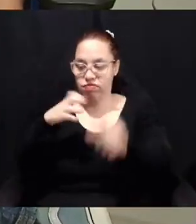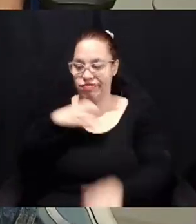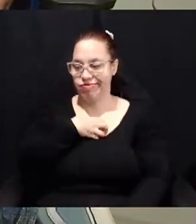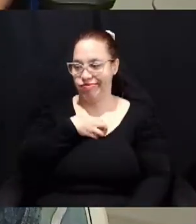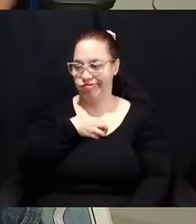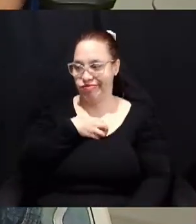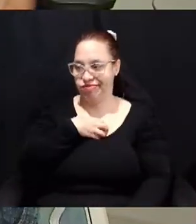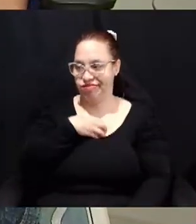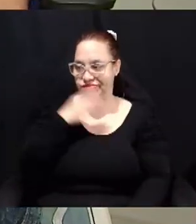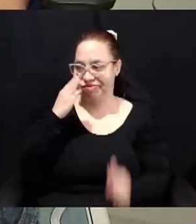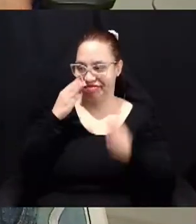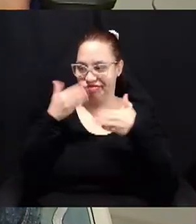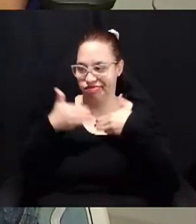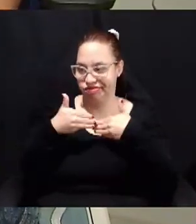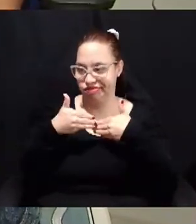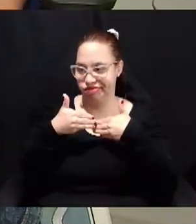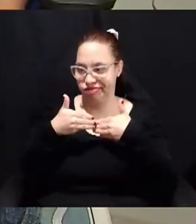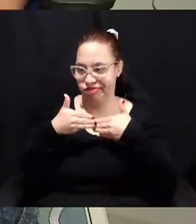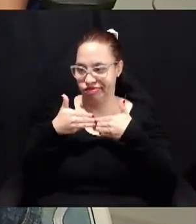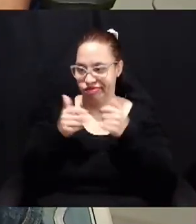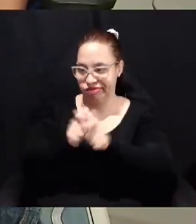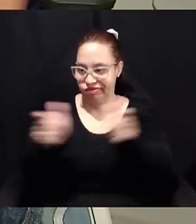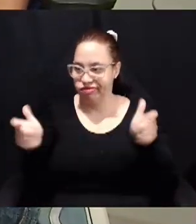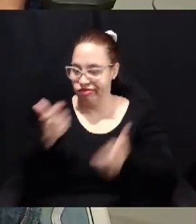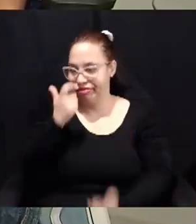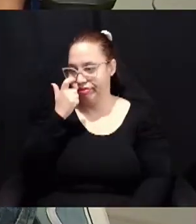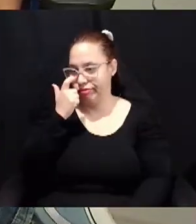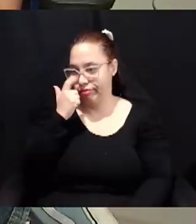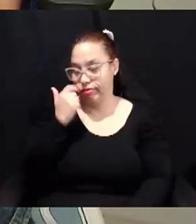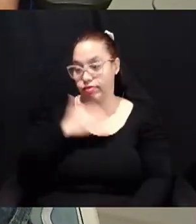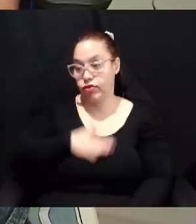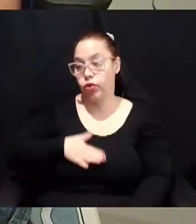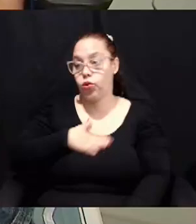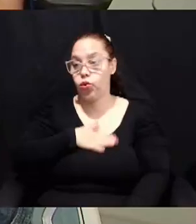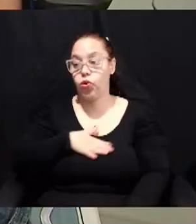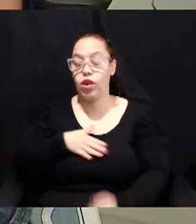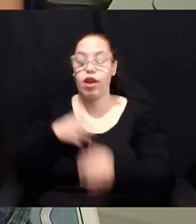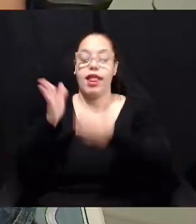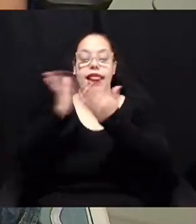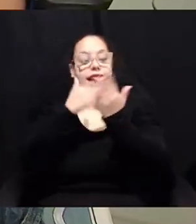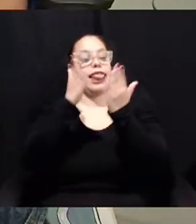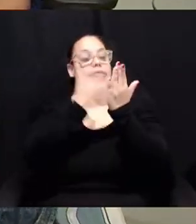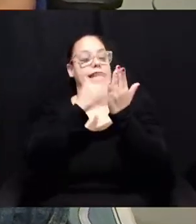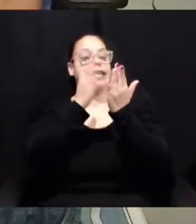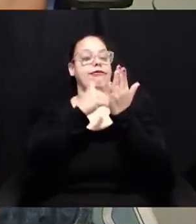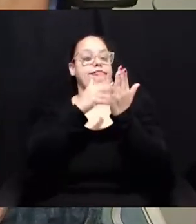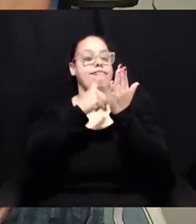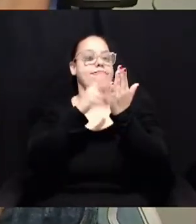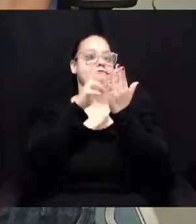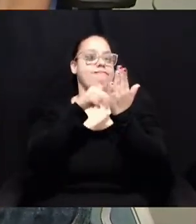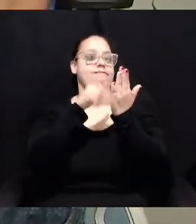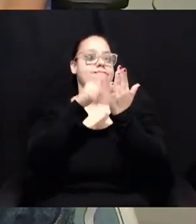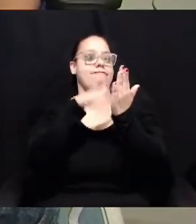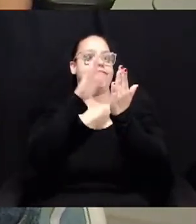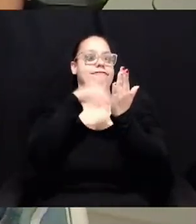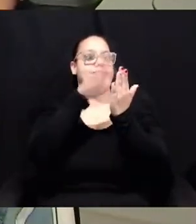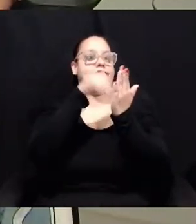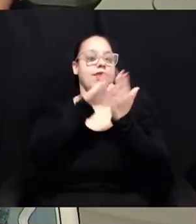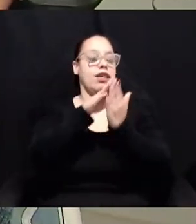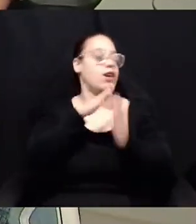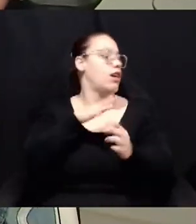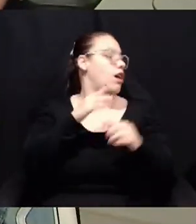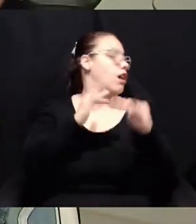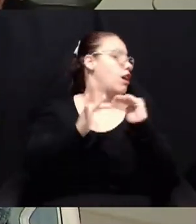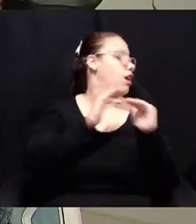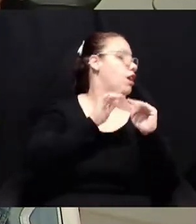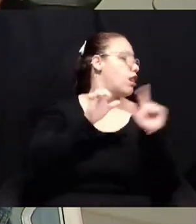pouco o espaço, assim, pra quem gosta de ficar vendo o vídeo lá, infinito lá. Então, na sua rede social dá pra acompanhar suas tirinhas?